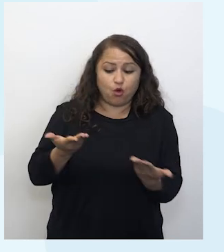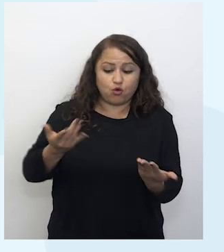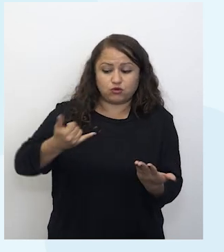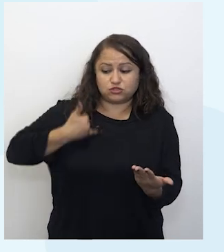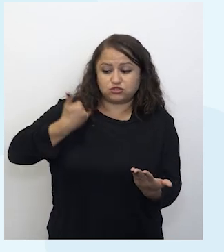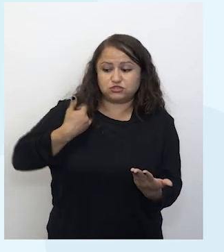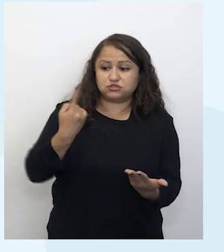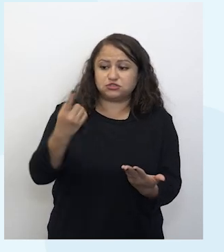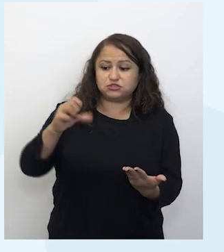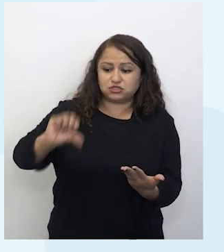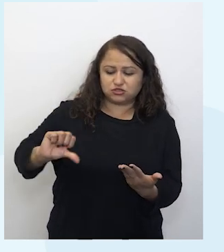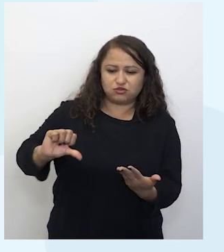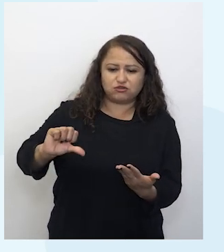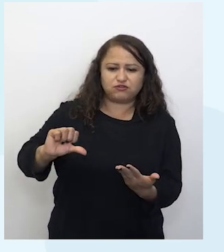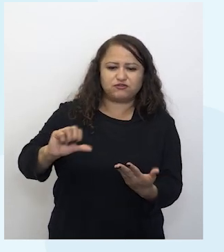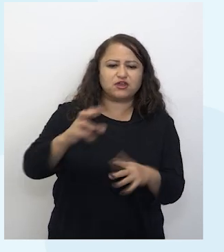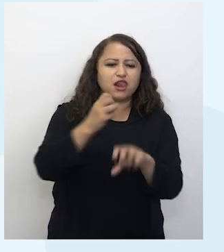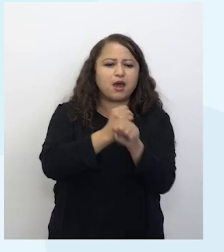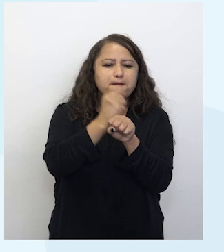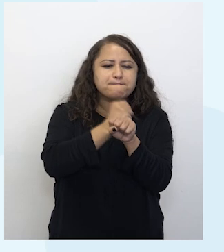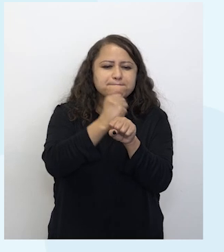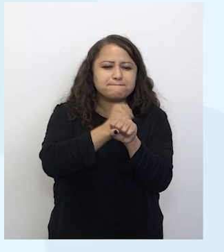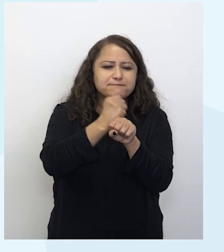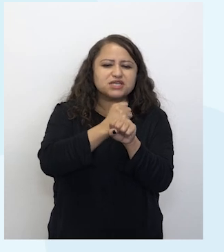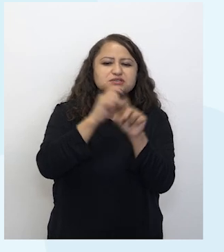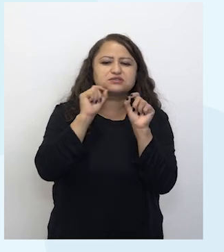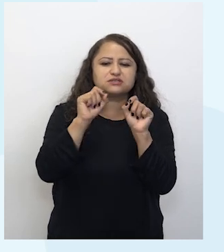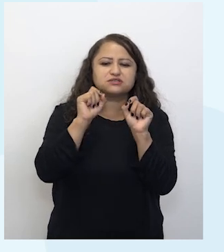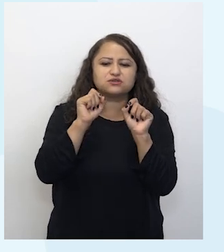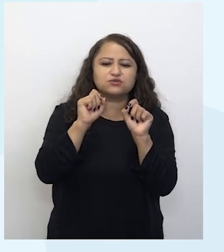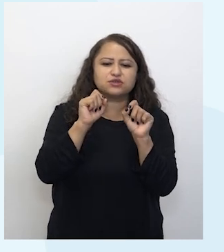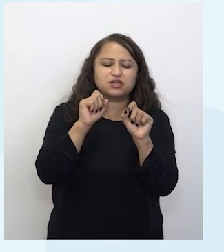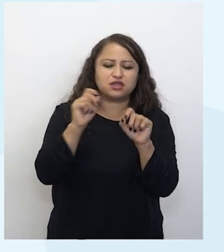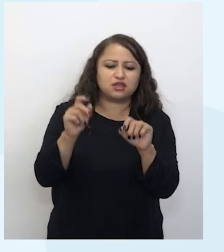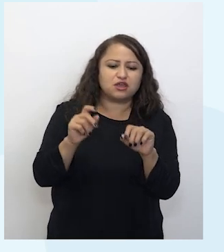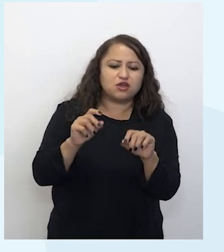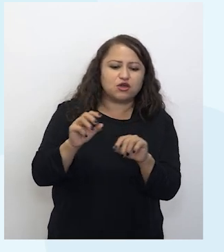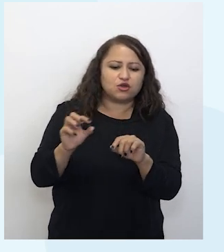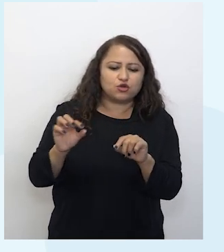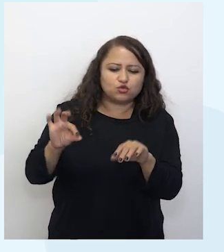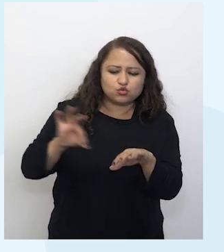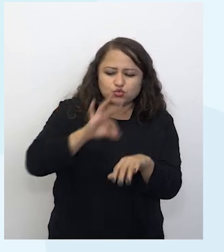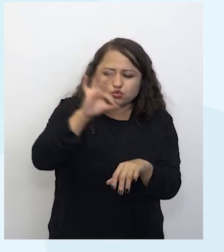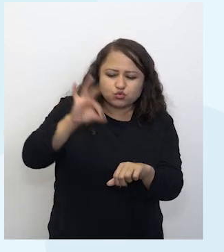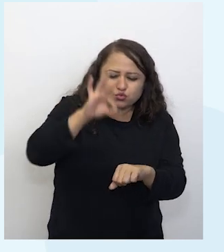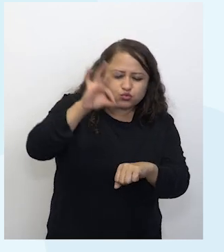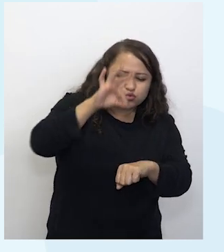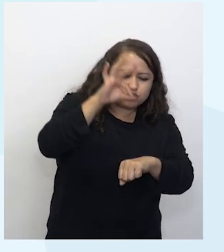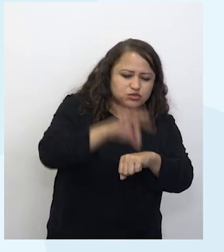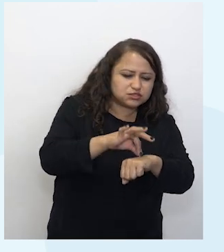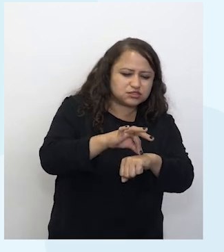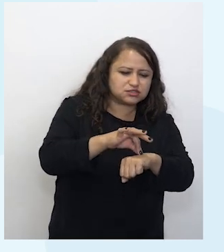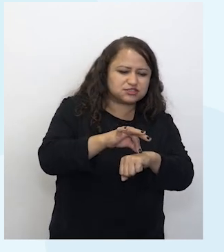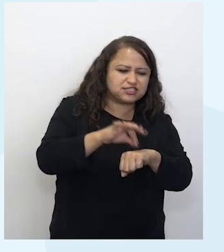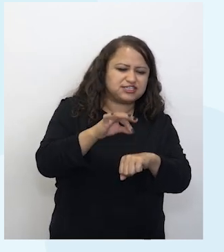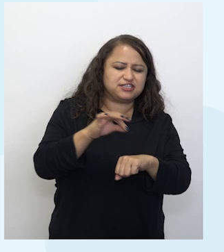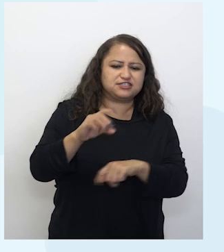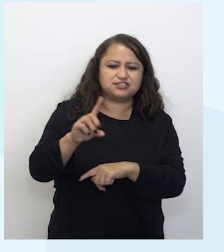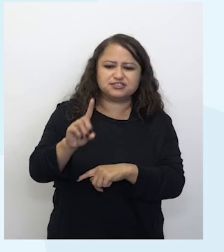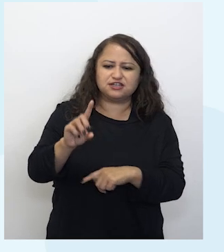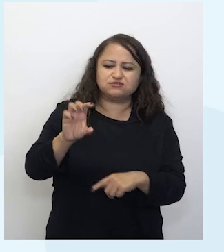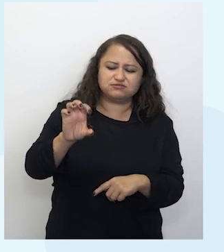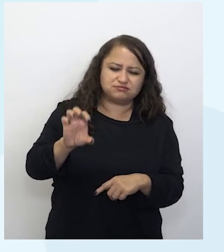16 anos ela pesquisa a morfologia do mosquito da dengue, né? O Aedes aegypti. Criou um gel com